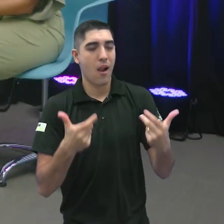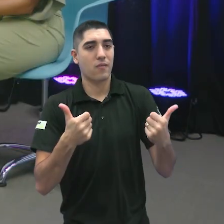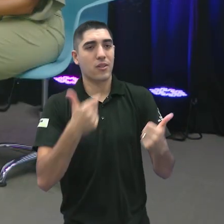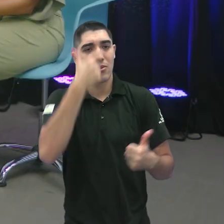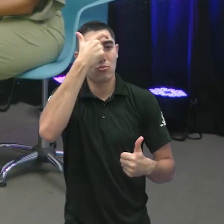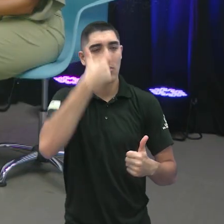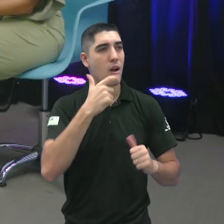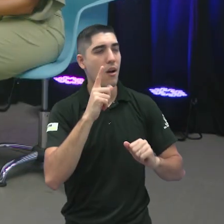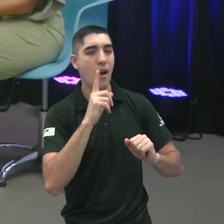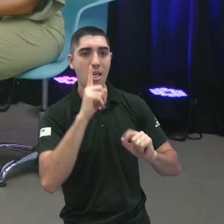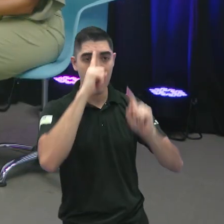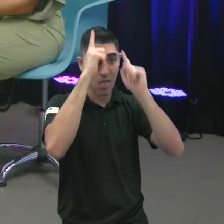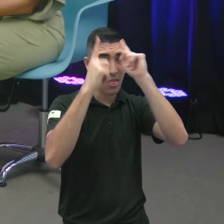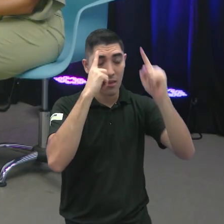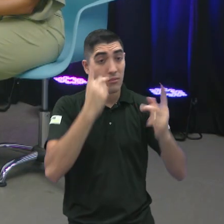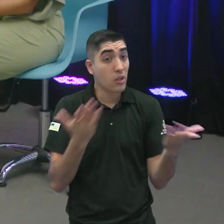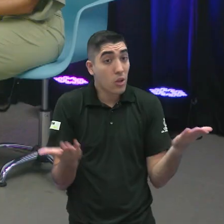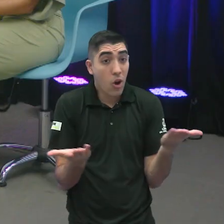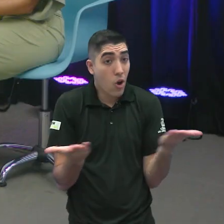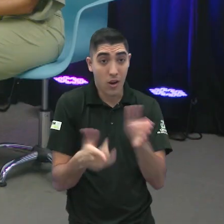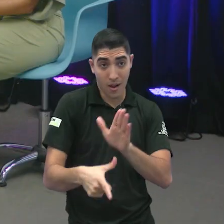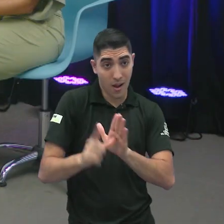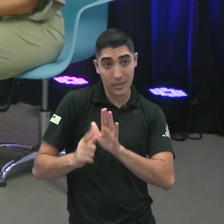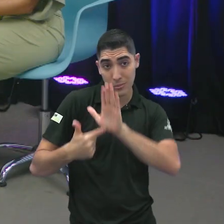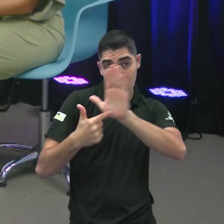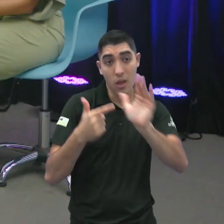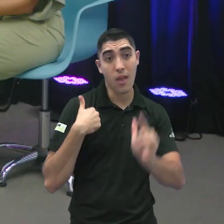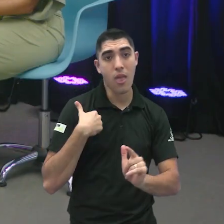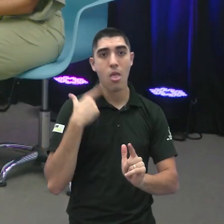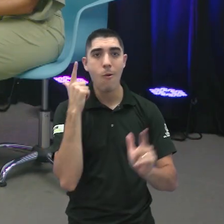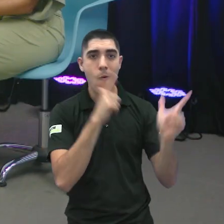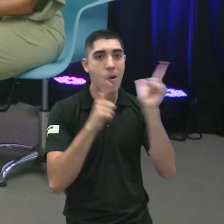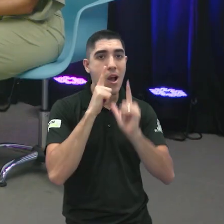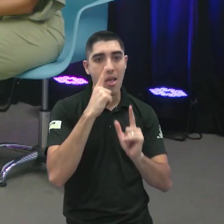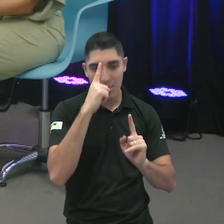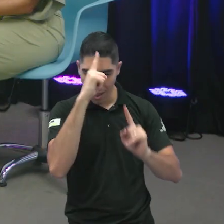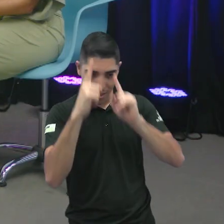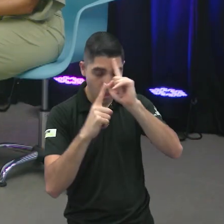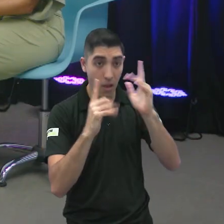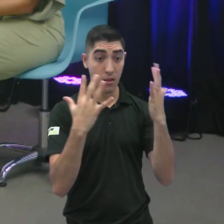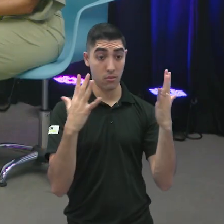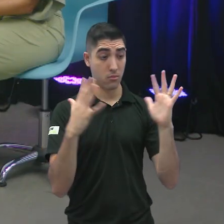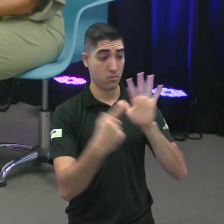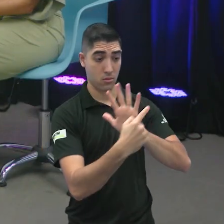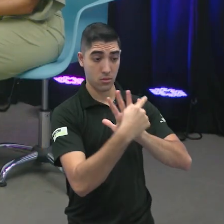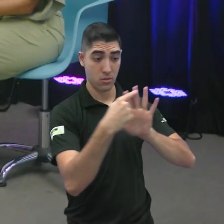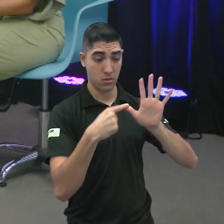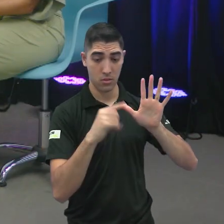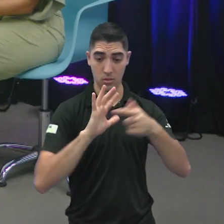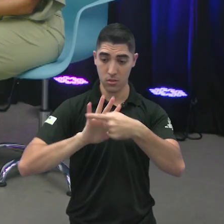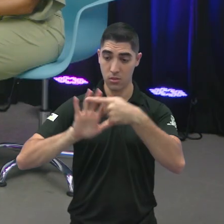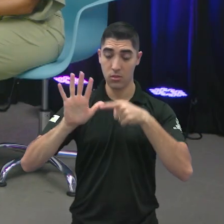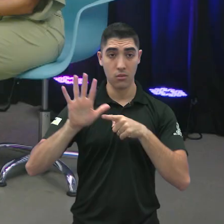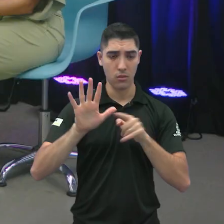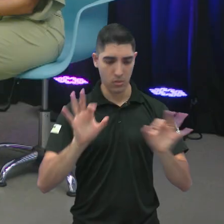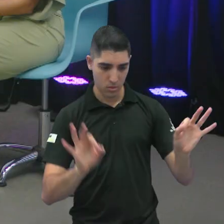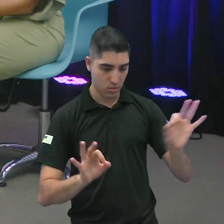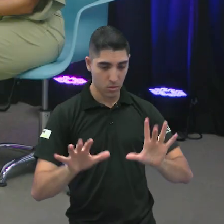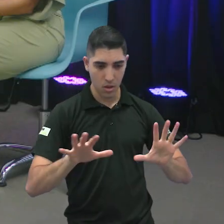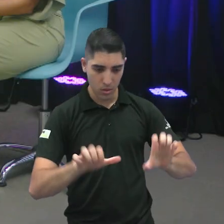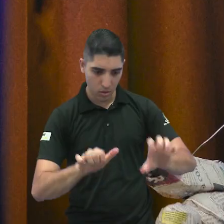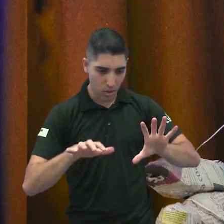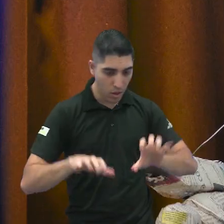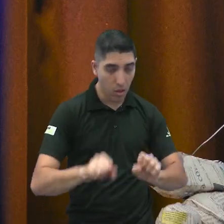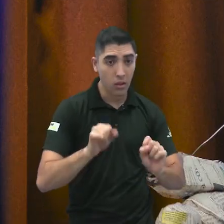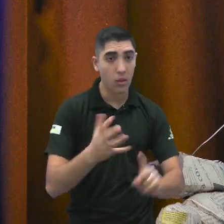somos extremamente criativos, como foi dito agora. Nós temos a criatividade na ponta dos dedos. Tudo para a gente vai virar